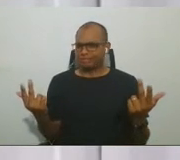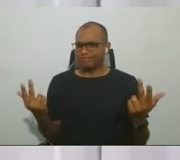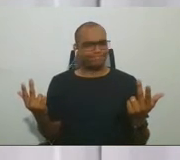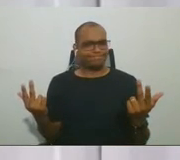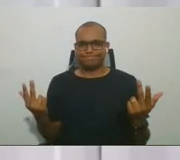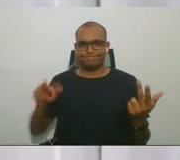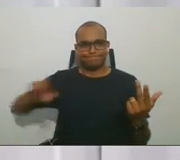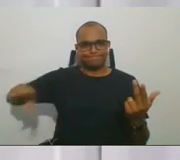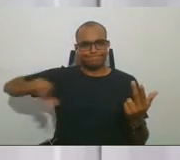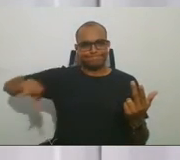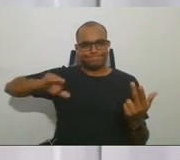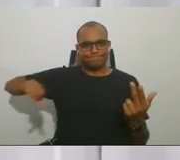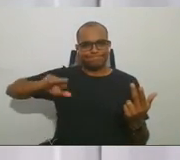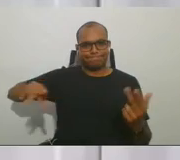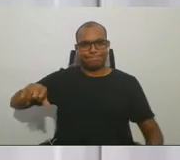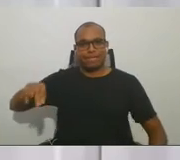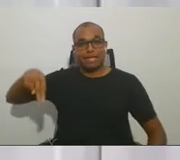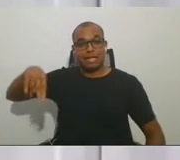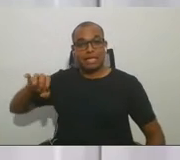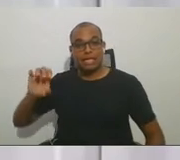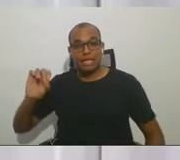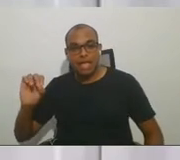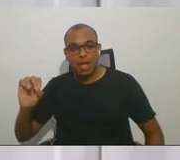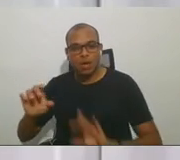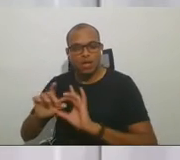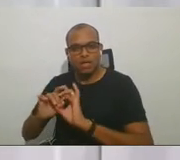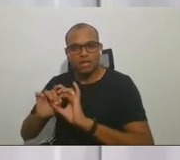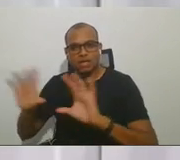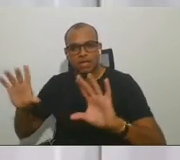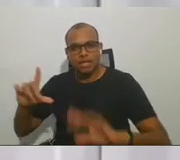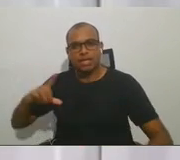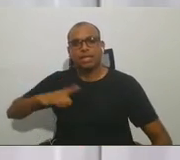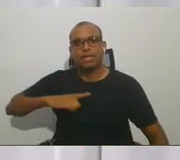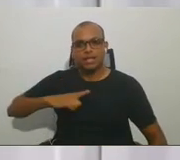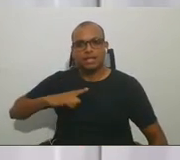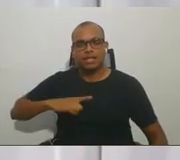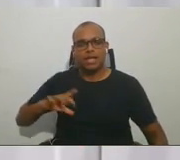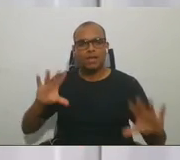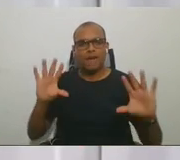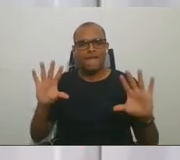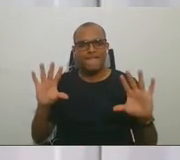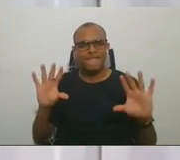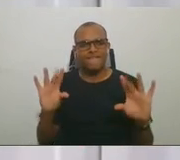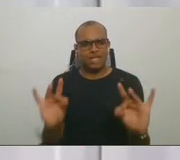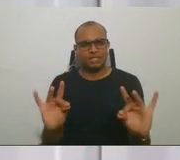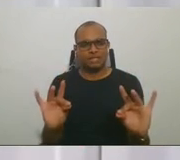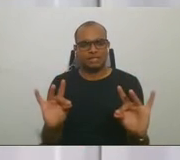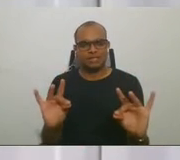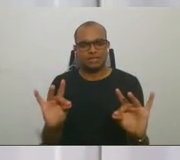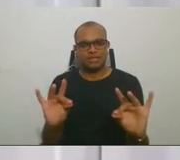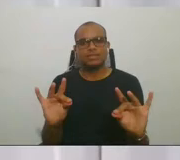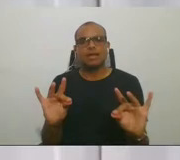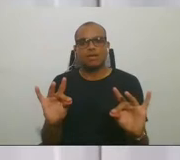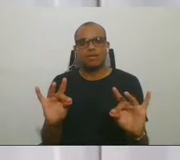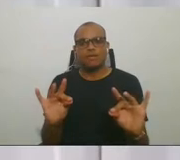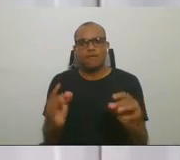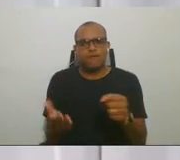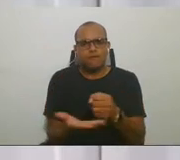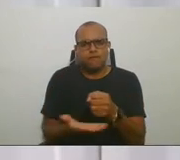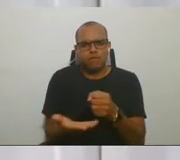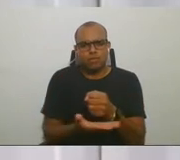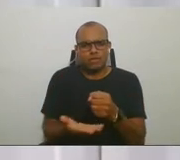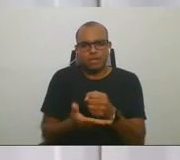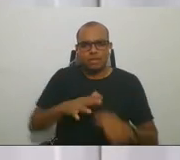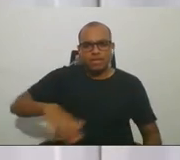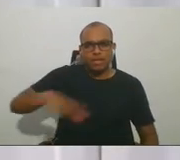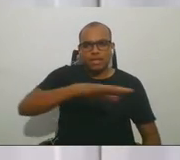neoliberais. Sim, existe uma fixação monovalente fundamentalista do mercado. Mas